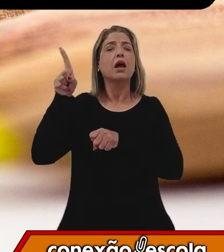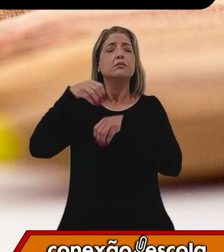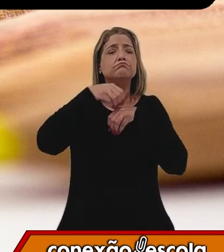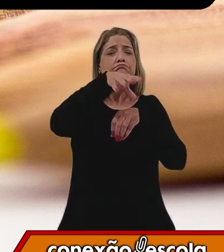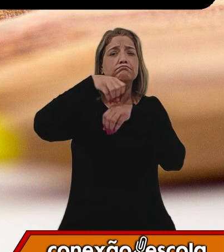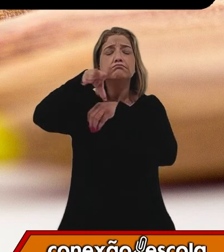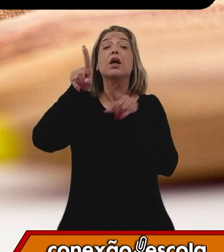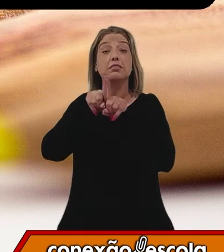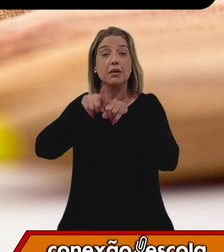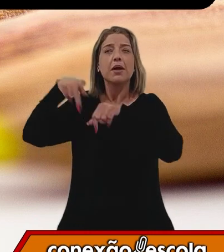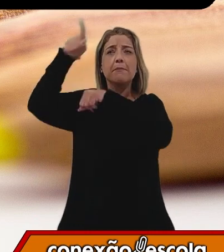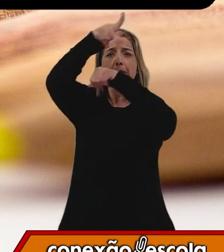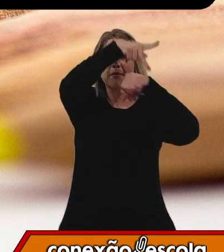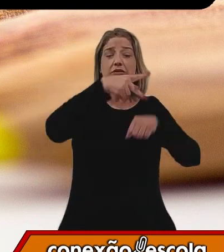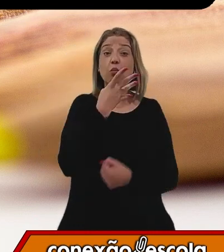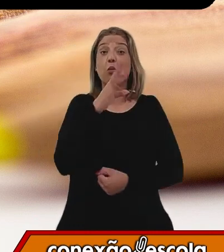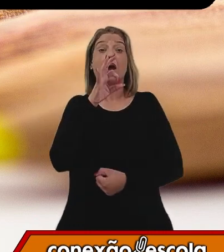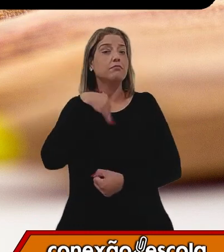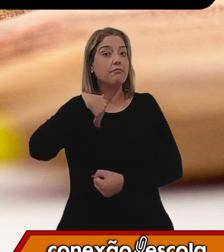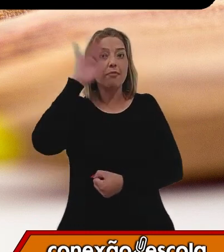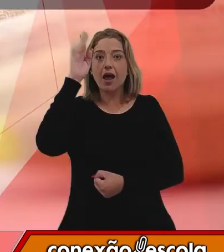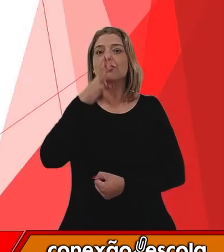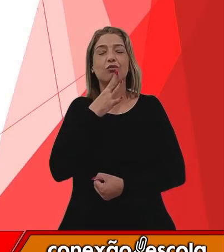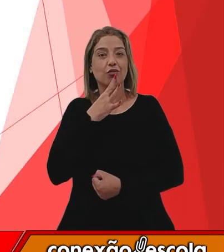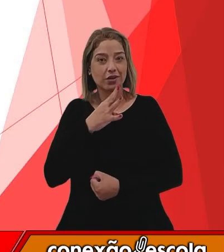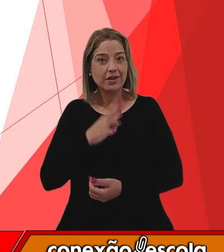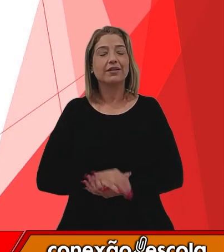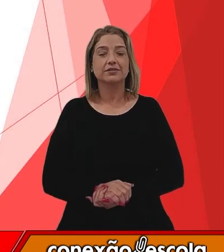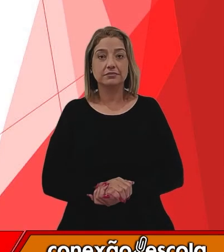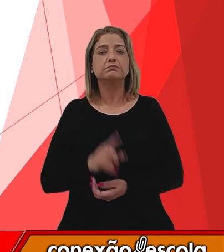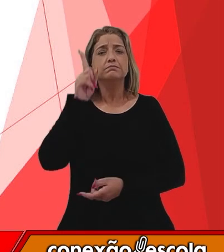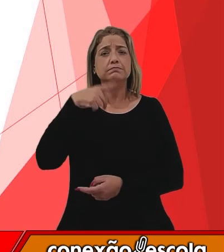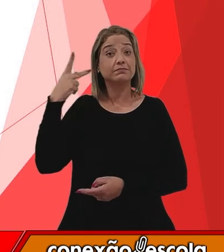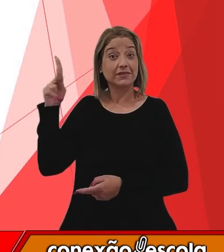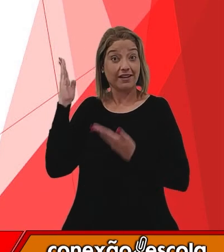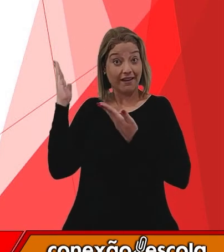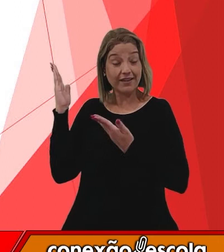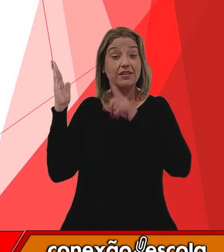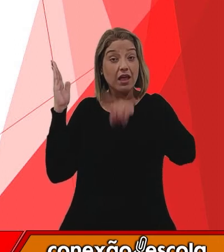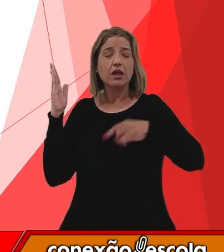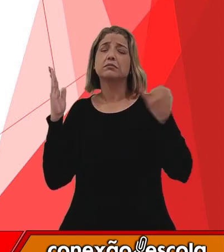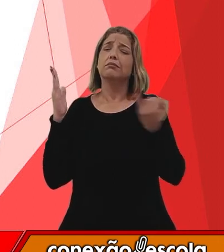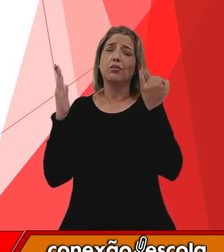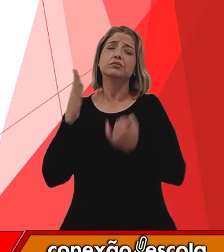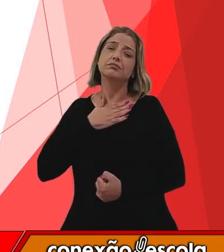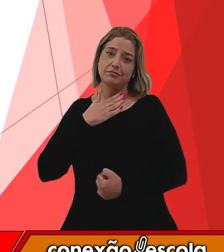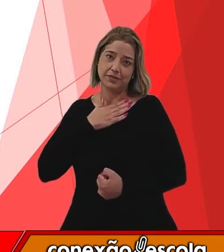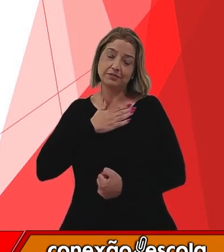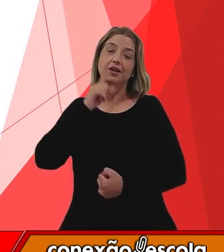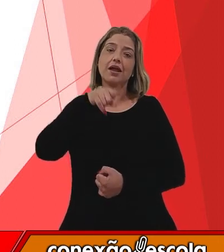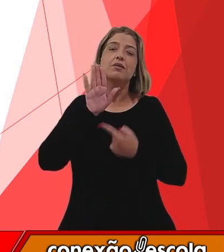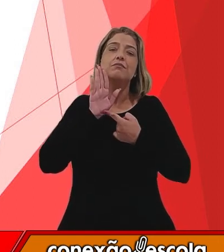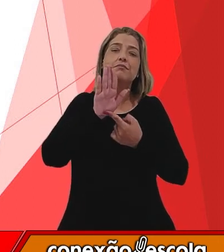sua arte para mais de 40 países. E essa obra, em especial, é muito importante para mim, pois